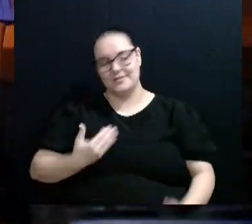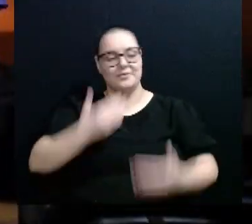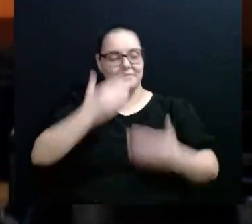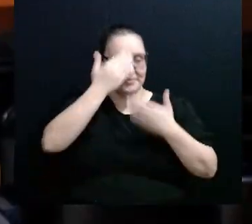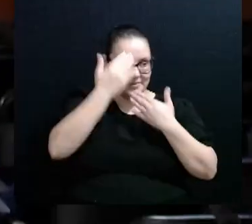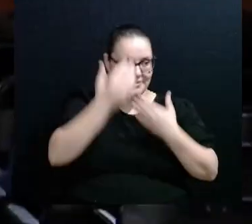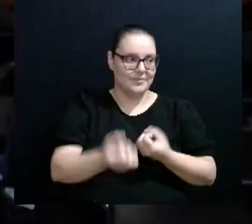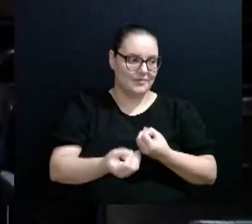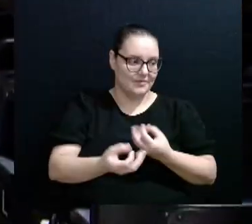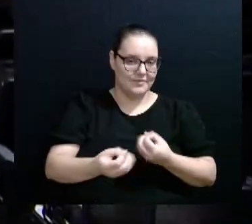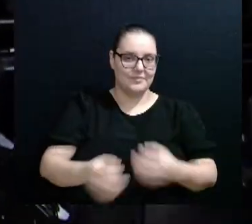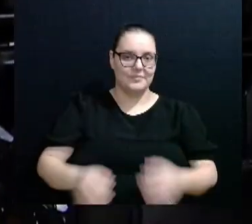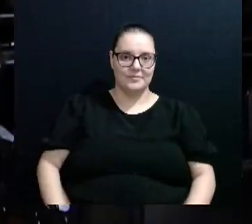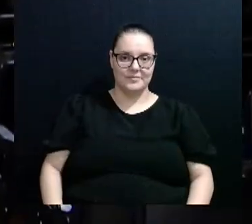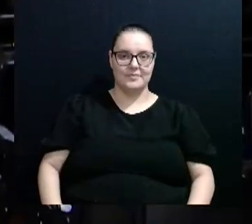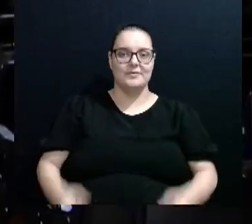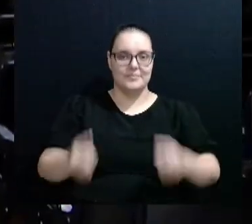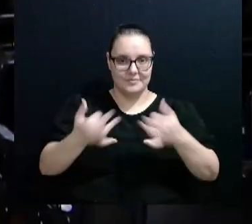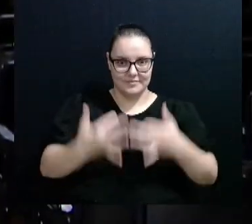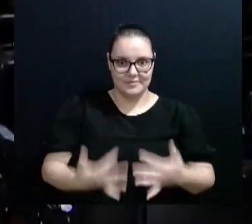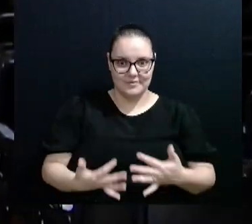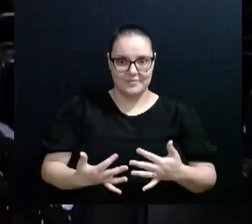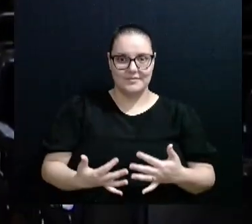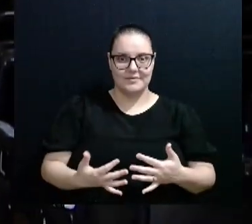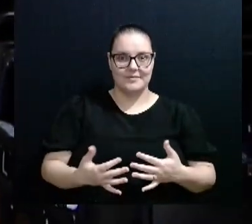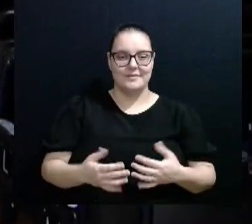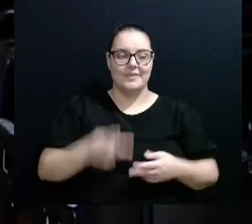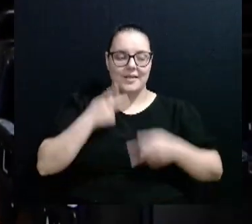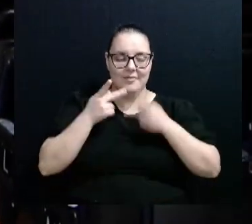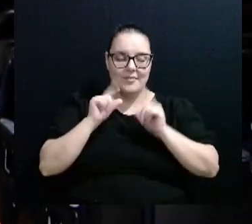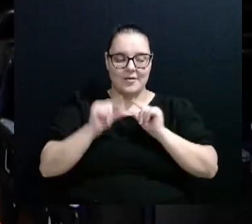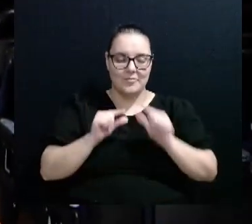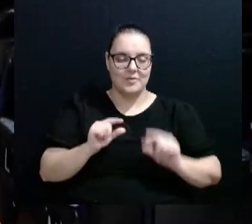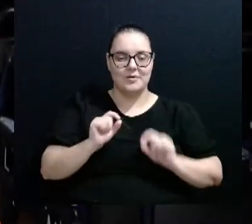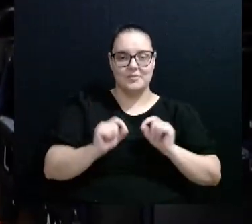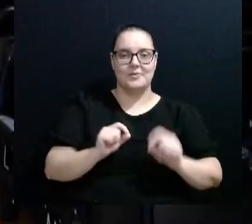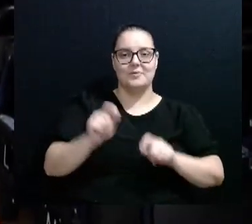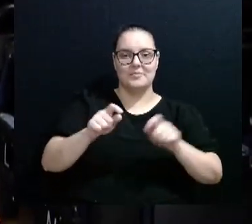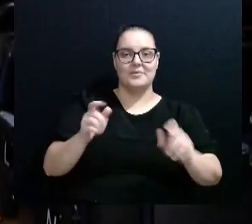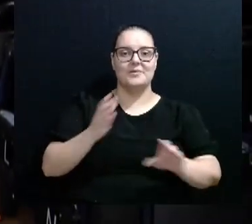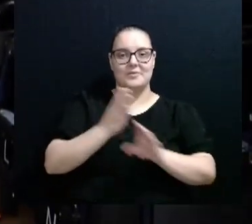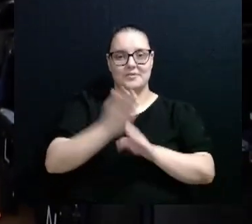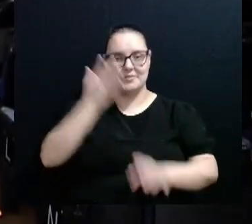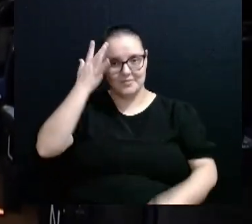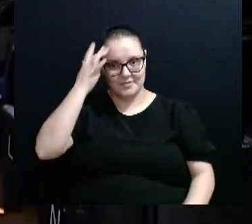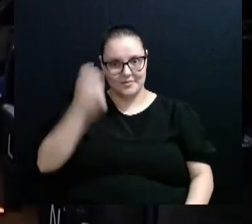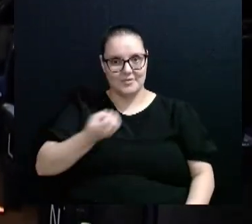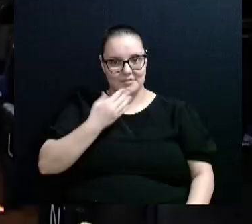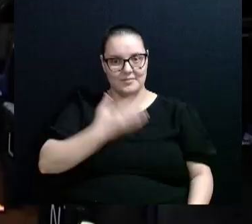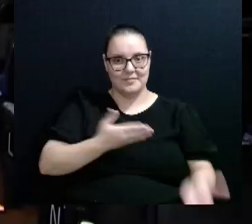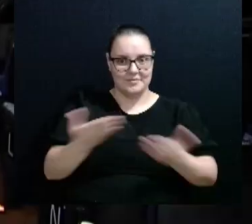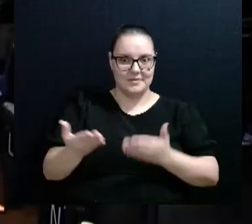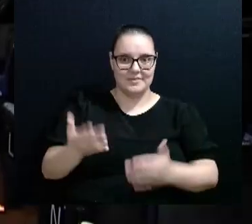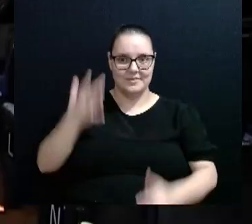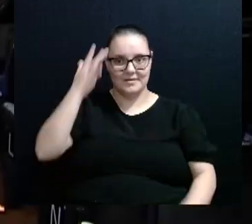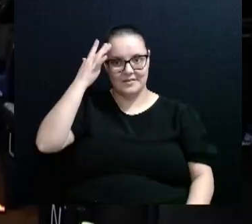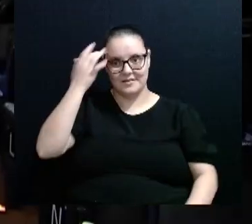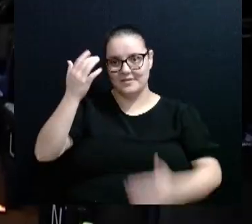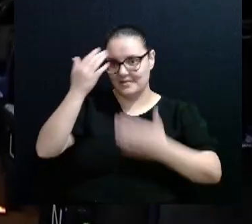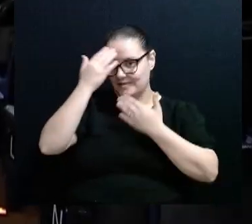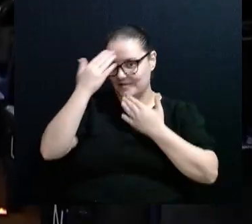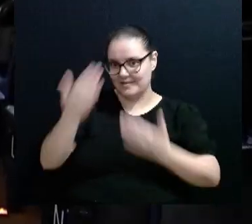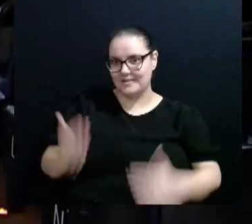informações e orientações. Dar um spoilerzinho do que o pessoal vai encontrar amanhã e um bom espetáculo amanhã. Muito obrigado e até amanhã todo